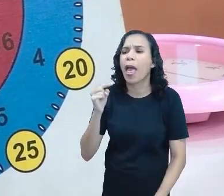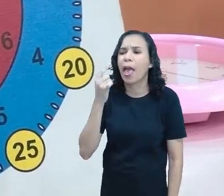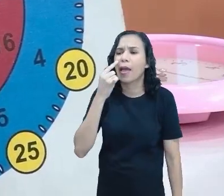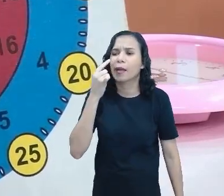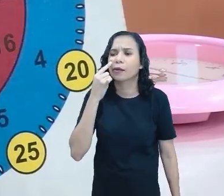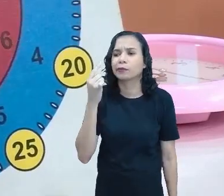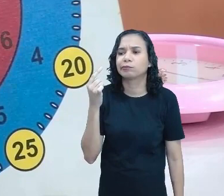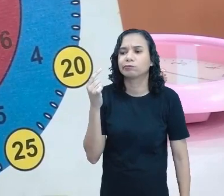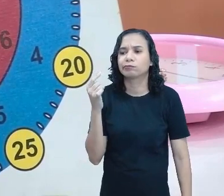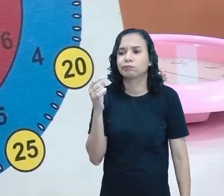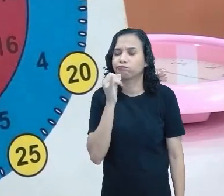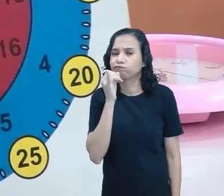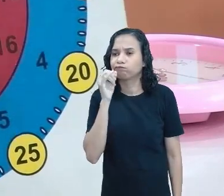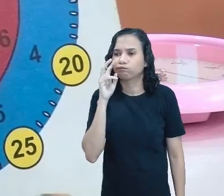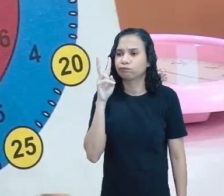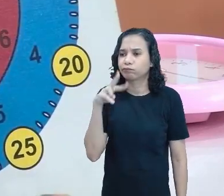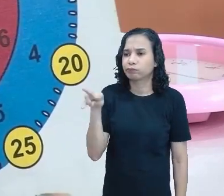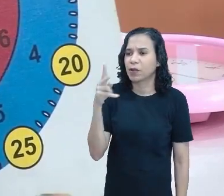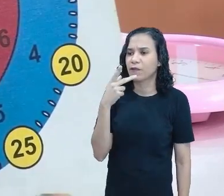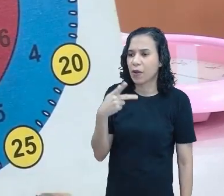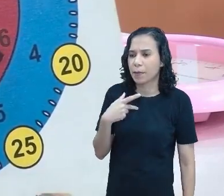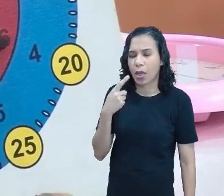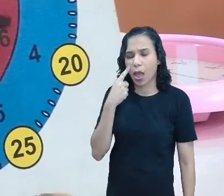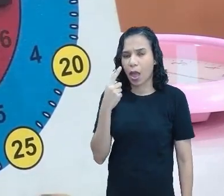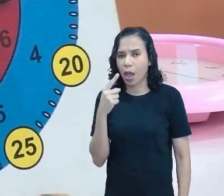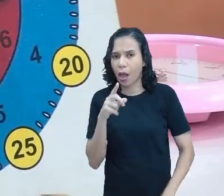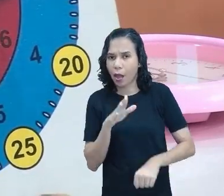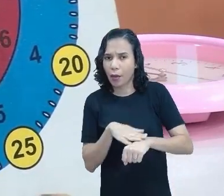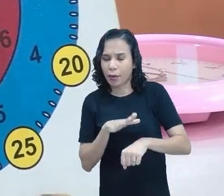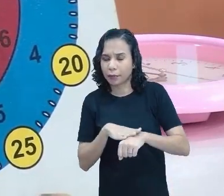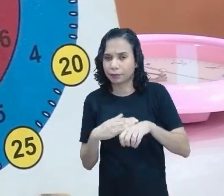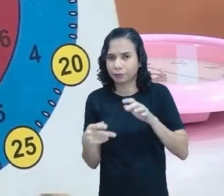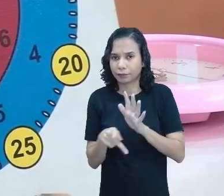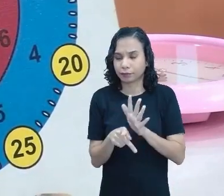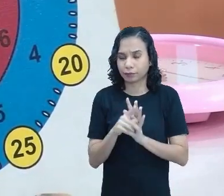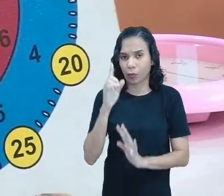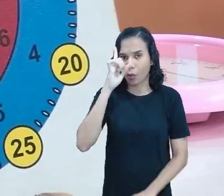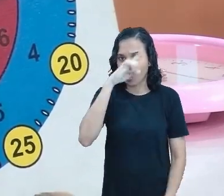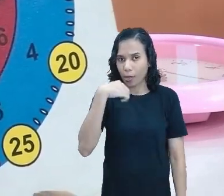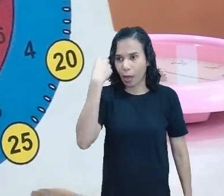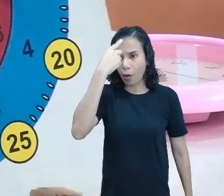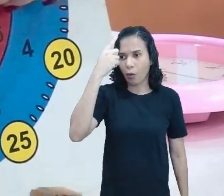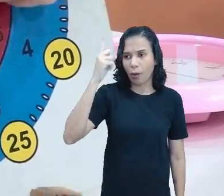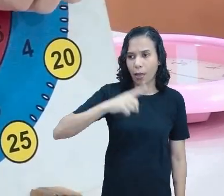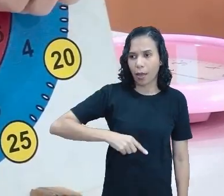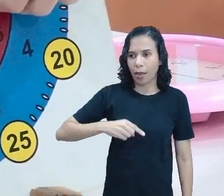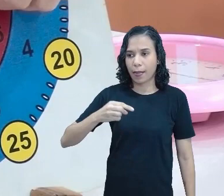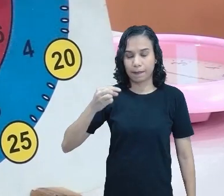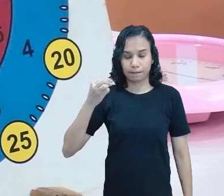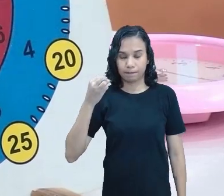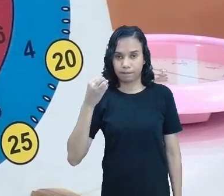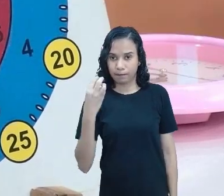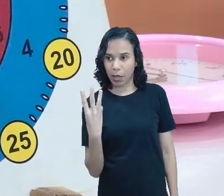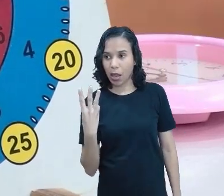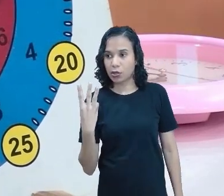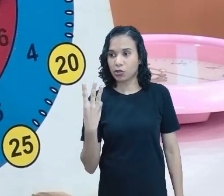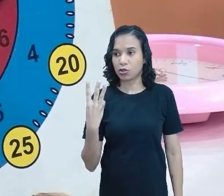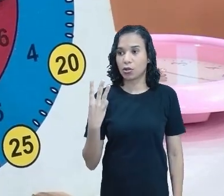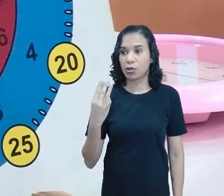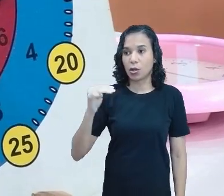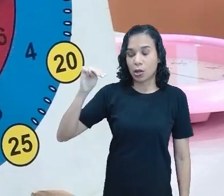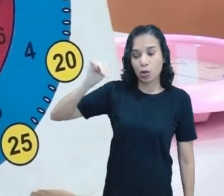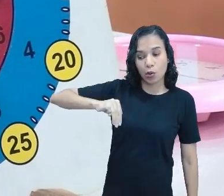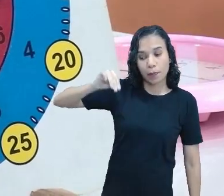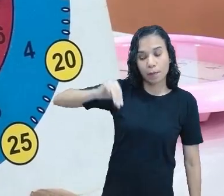exatamente? Deixa eu ver se vocês conseguem me dizer aqui a hora. O ponteiro da hora está no 3 e o ponteiro do